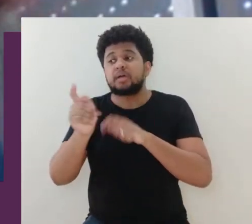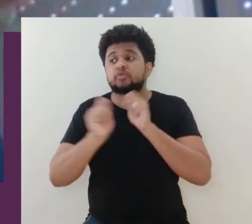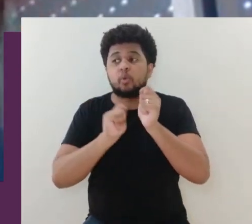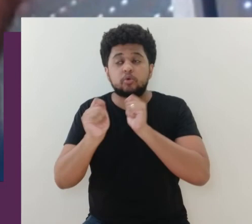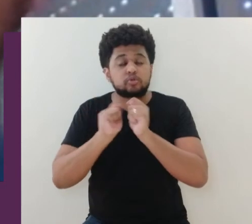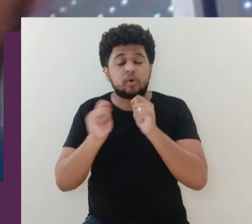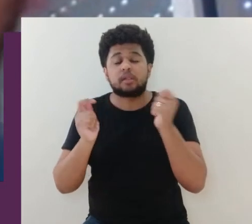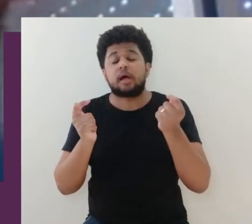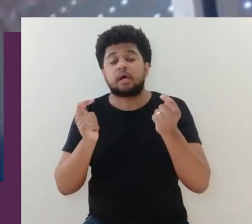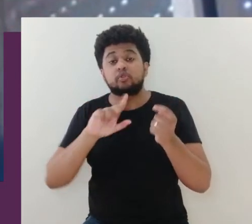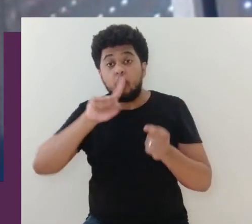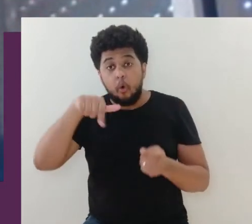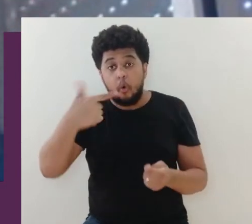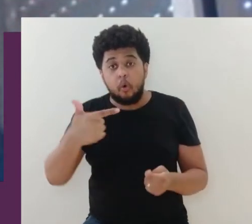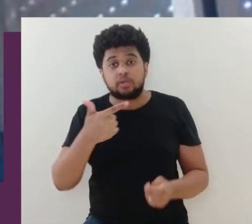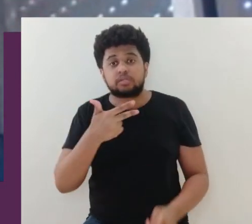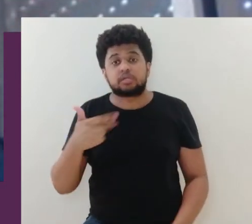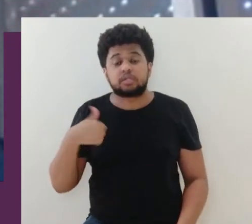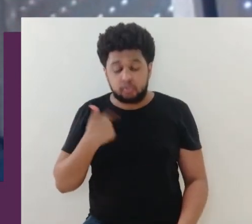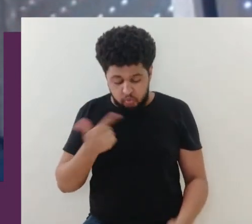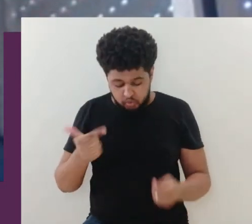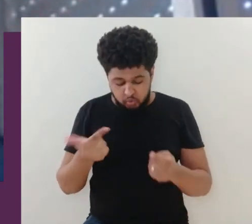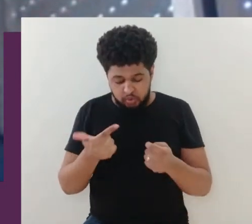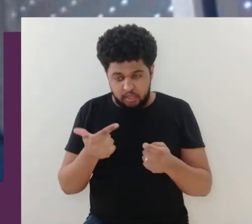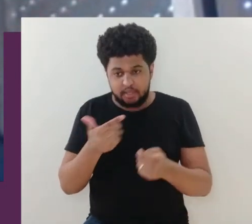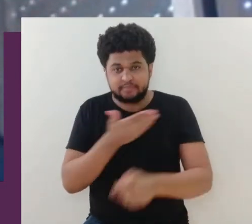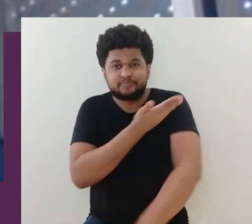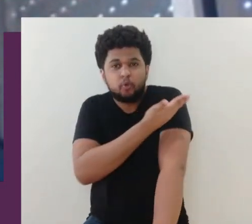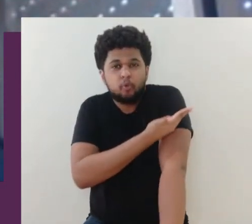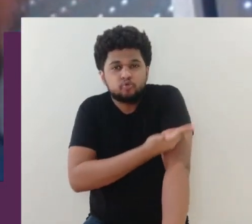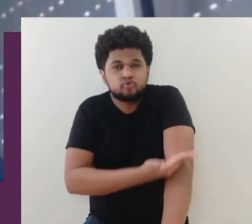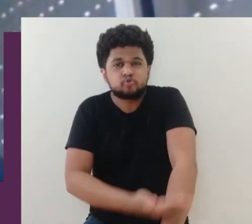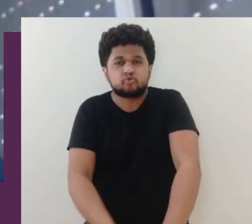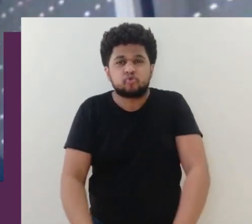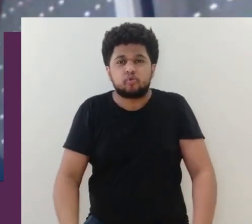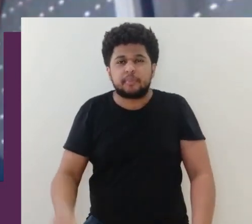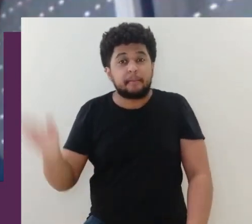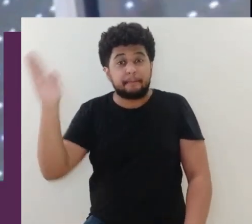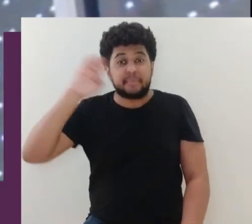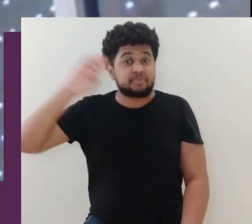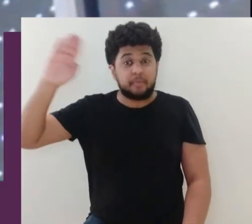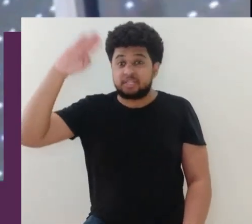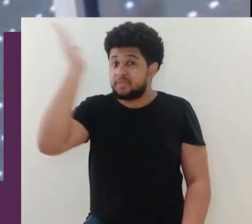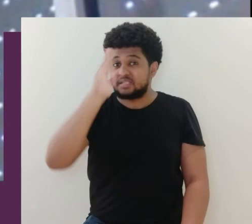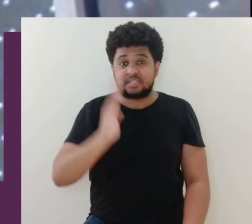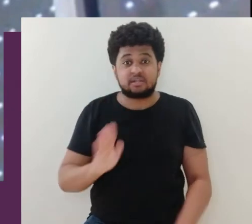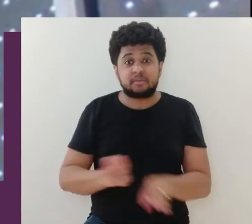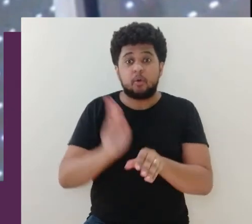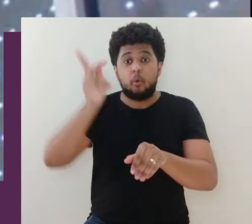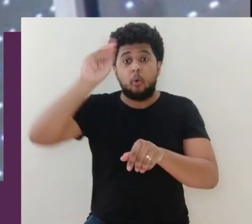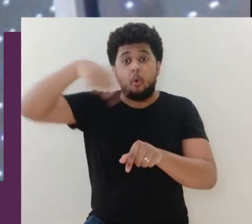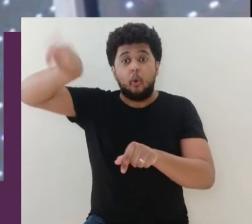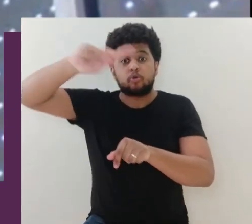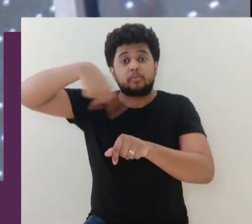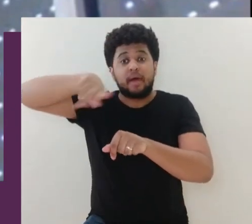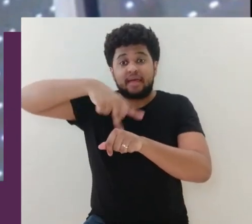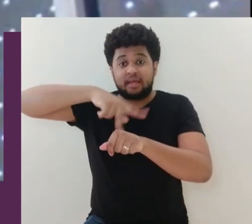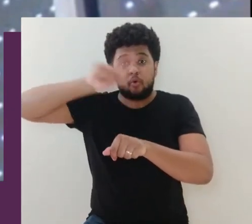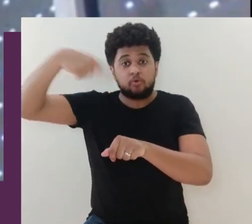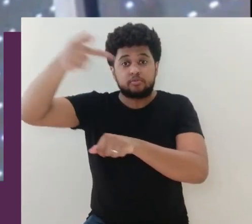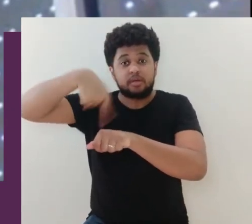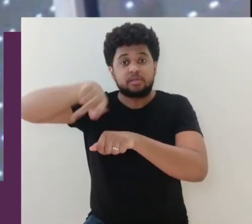conviver com o vírus, né, com alguns casos, mas de forma mais controlada. Outra situação, a gente não tem esse hábito,